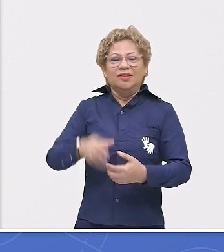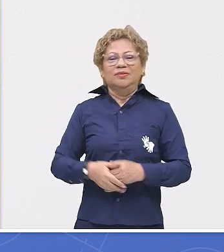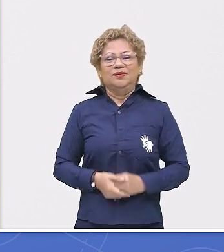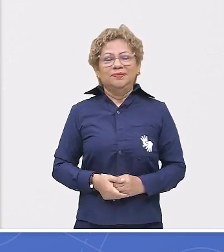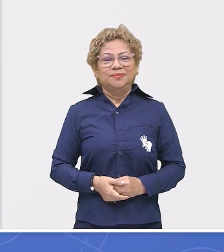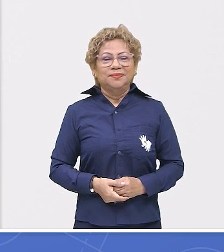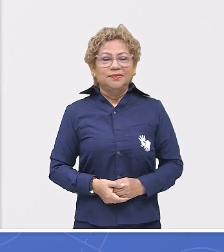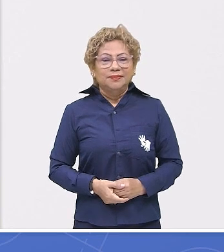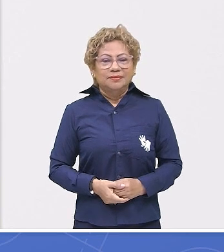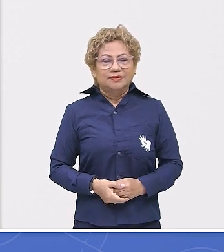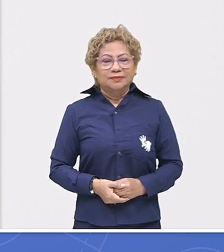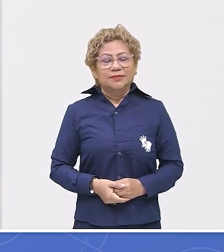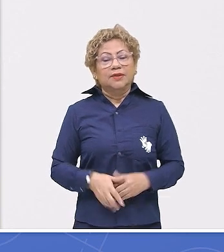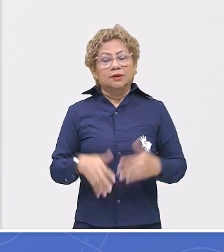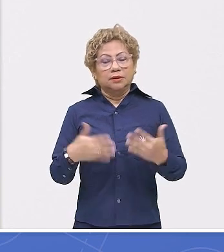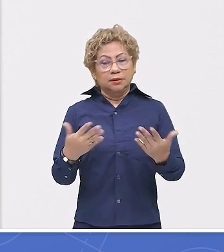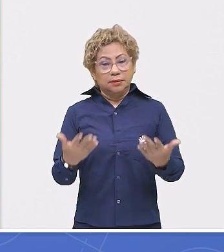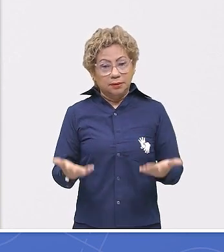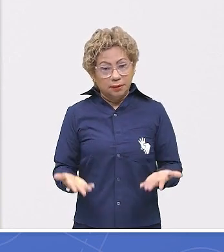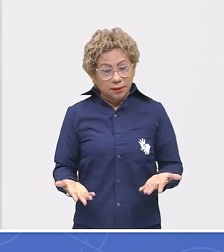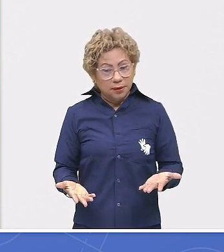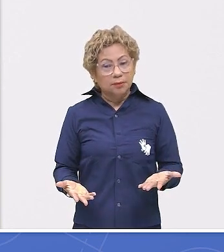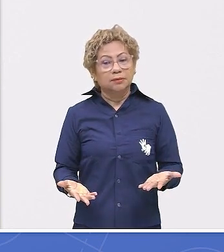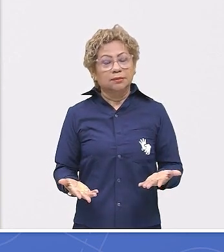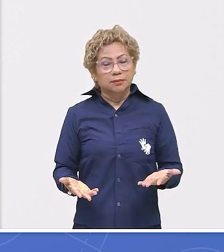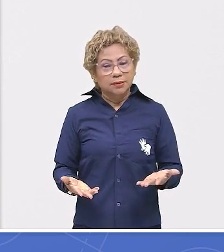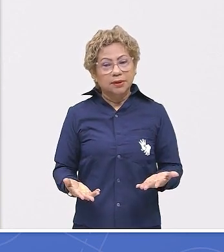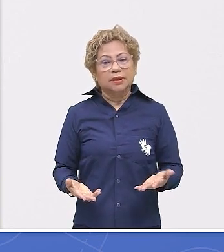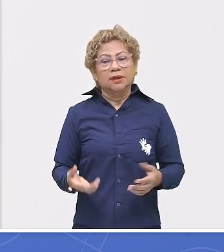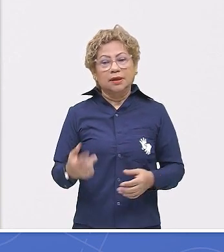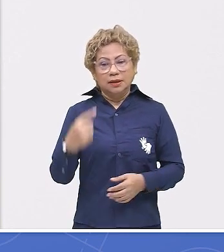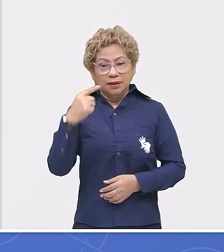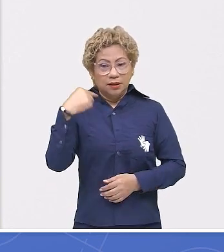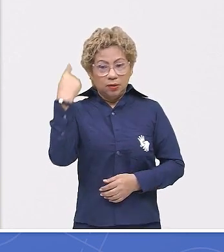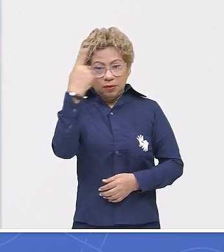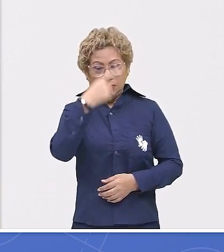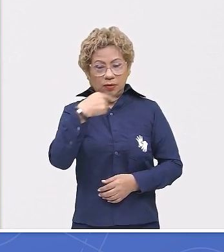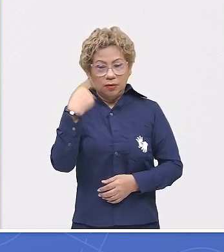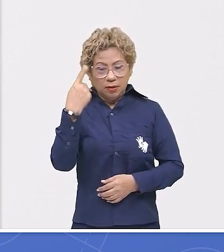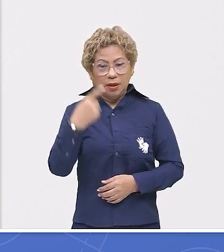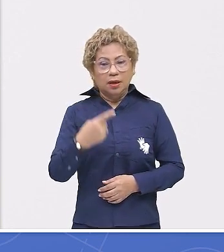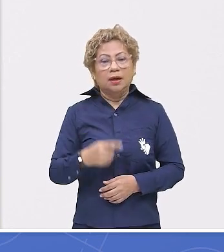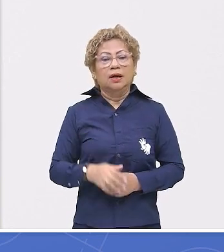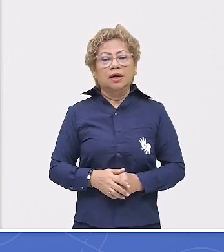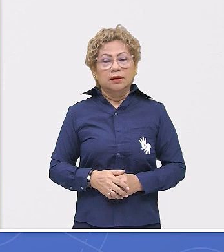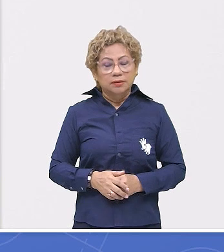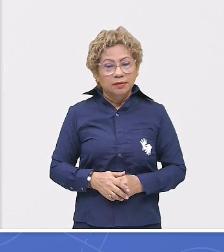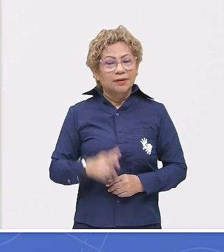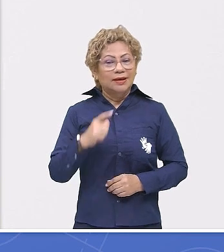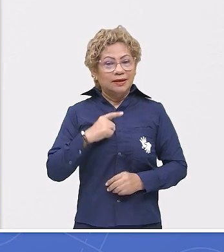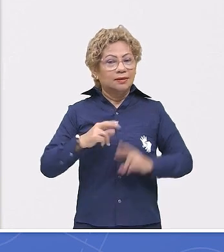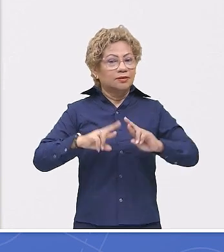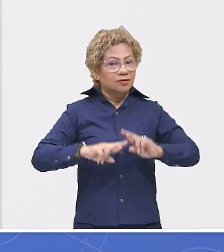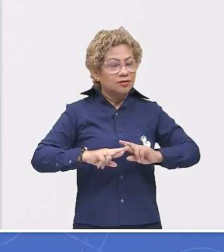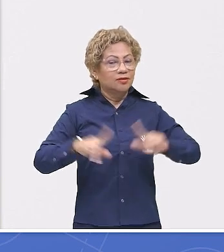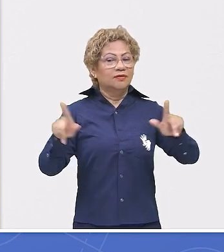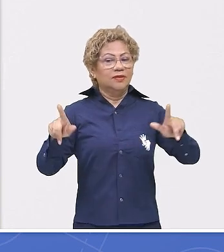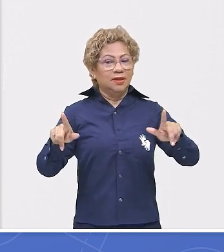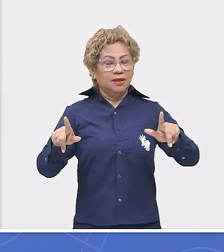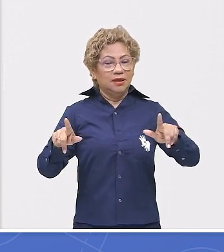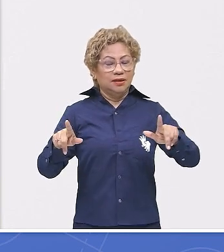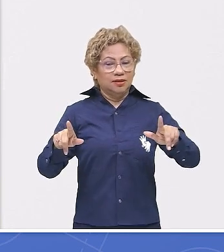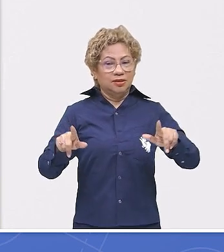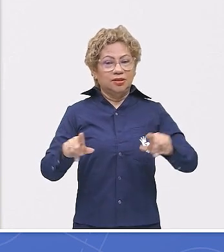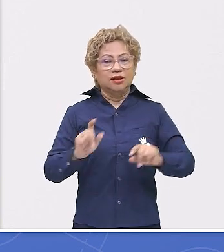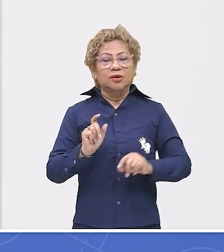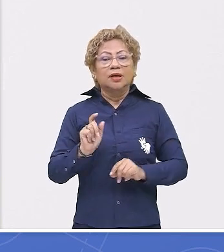estudando. Teoricamente, cada fuso horário em uma distância longitudinal, tá? Correspondente a